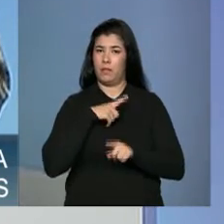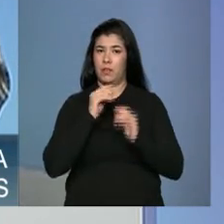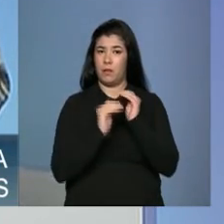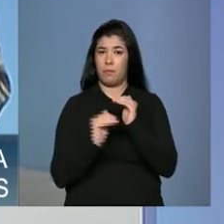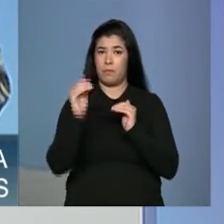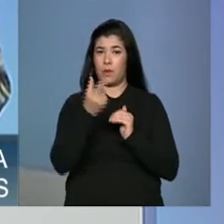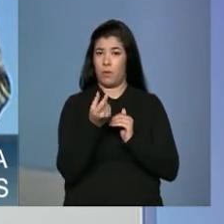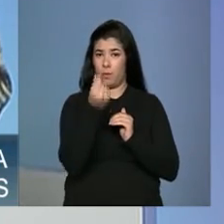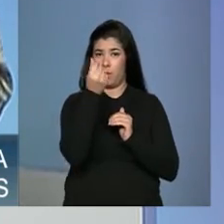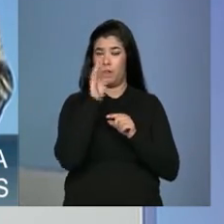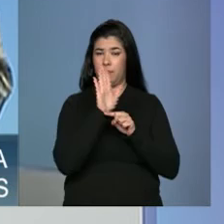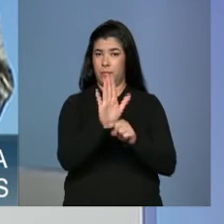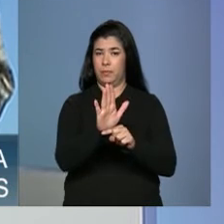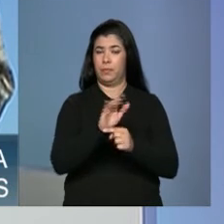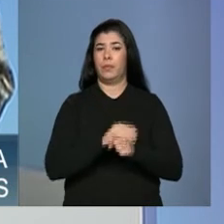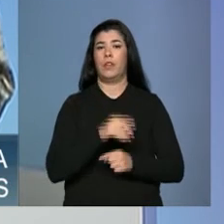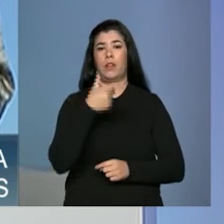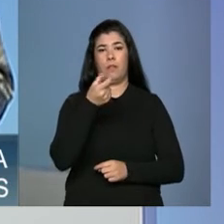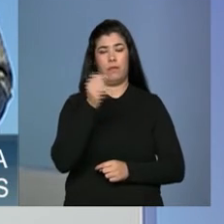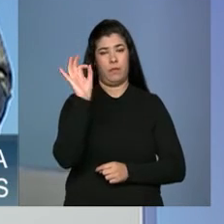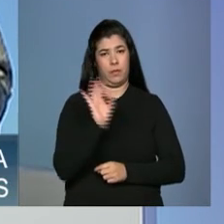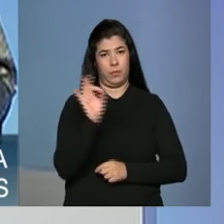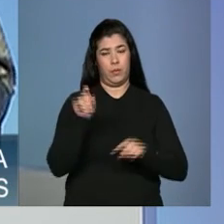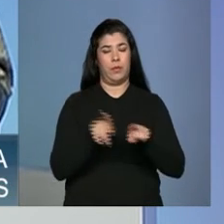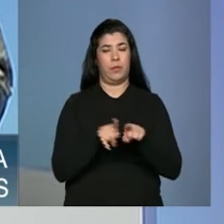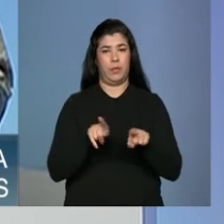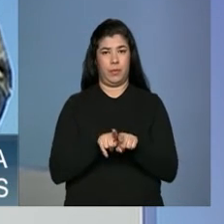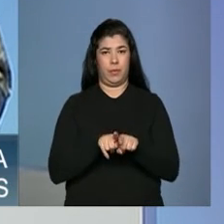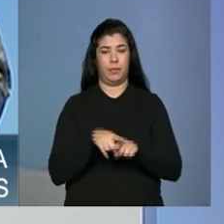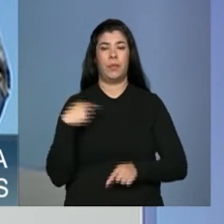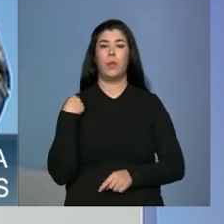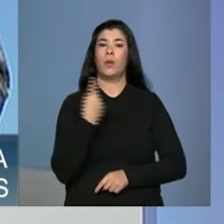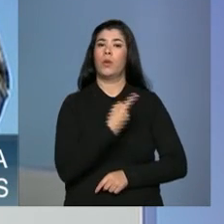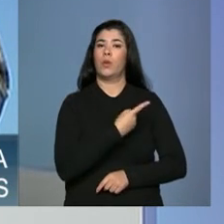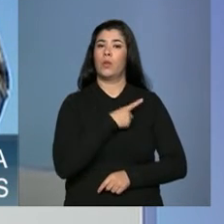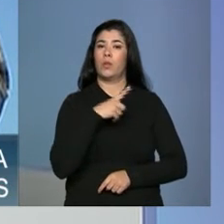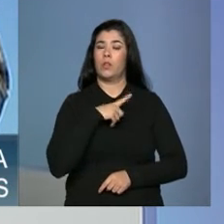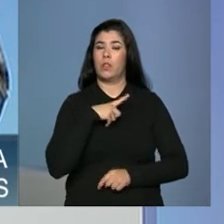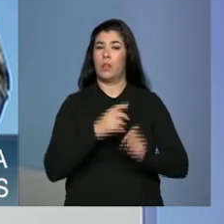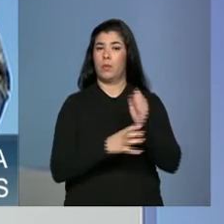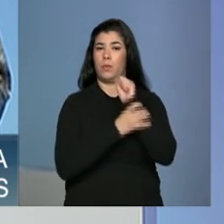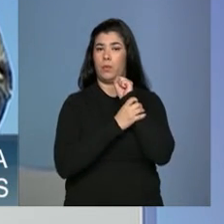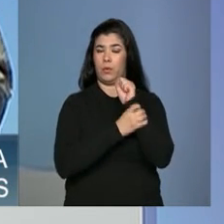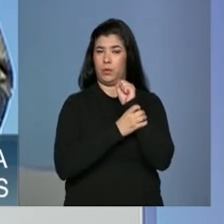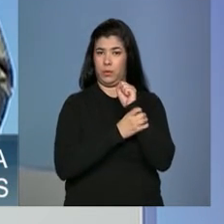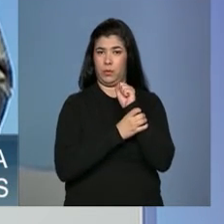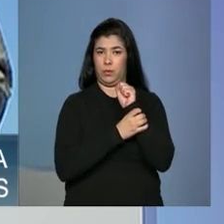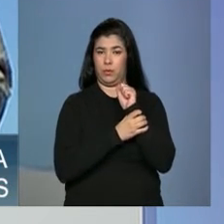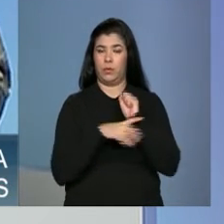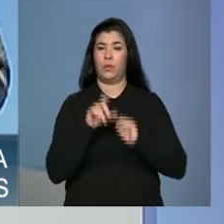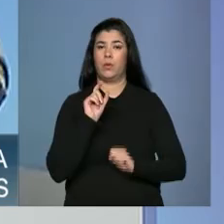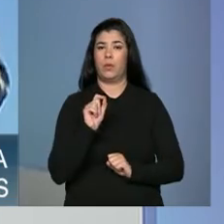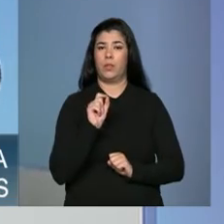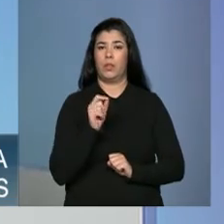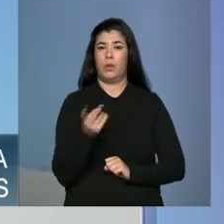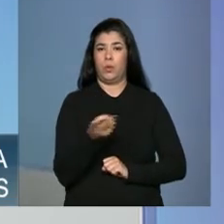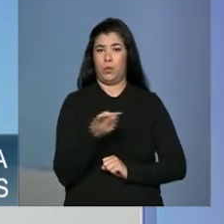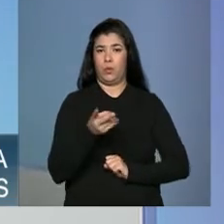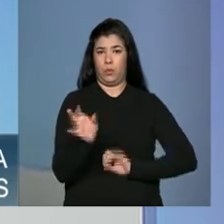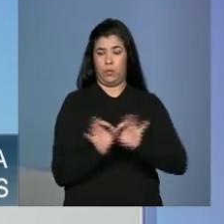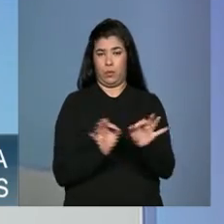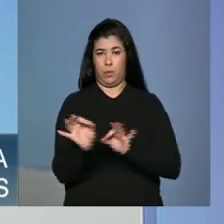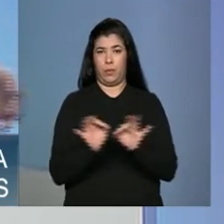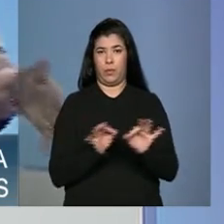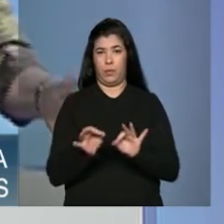volume de recursos em 20%. Nós vamos garantir também que com esses dois